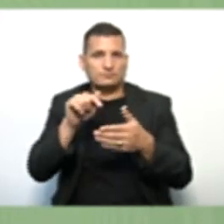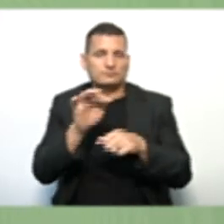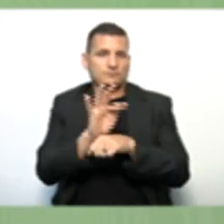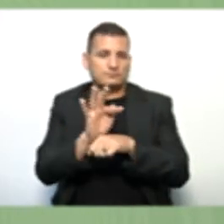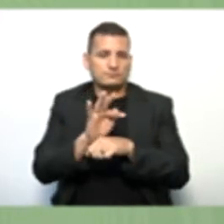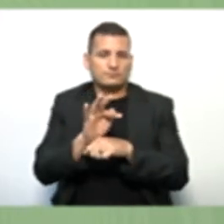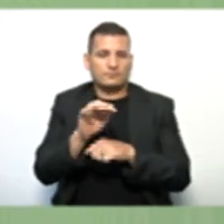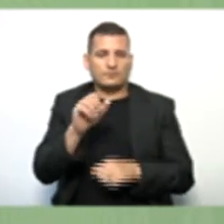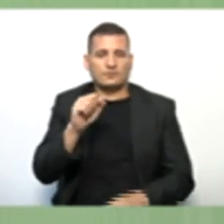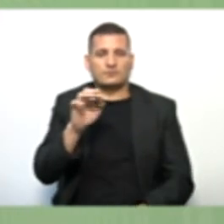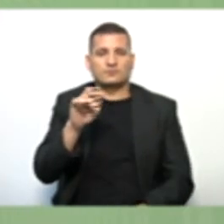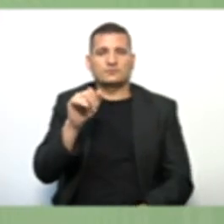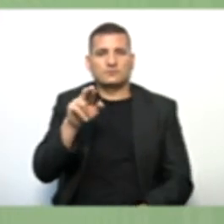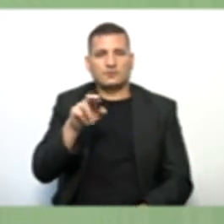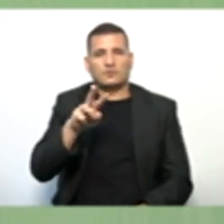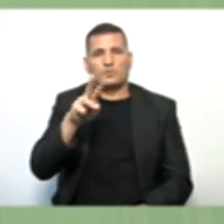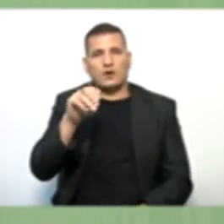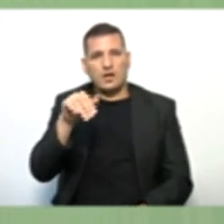Star Wars.